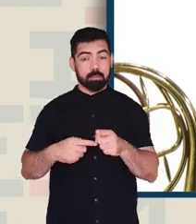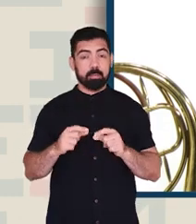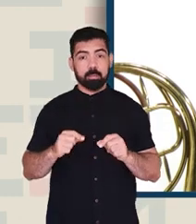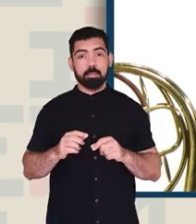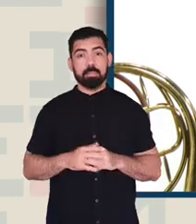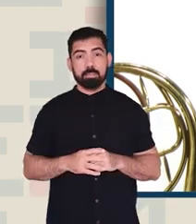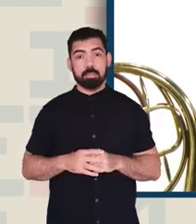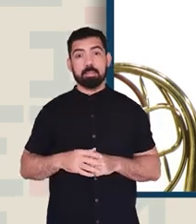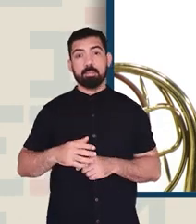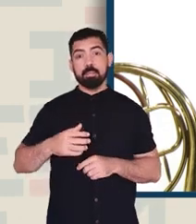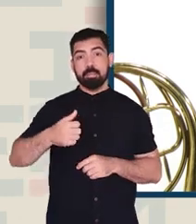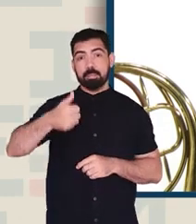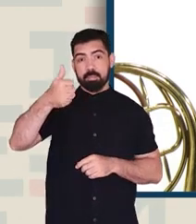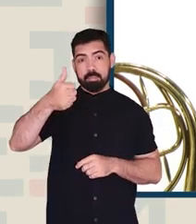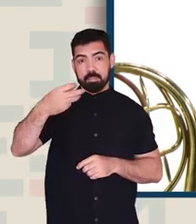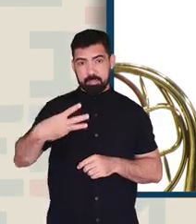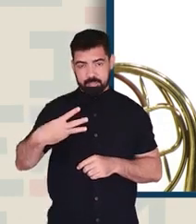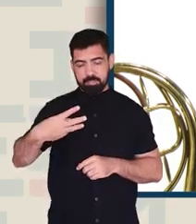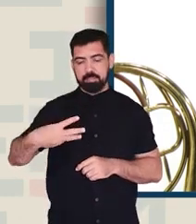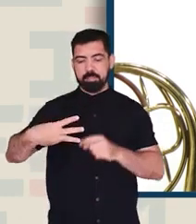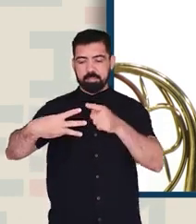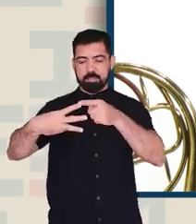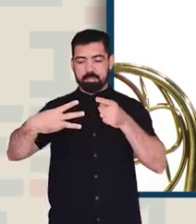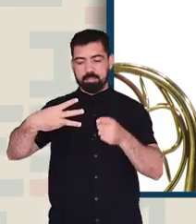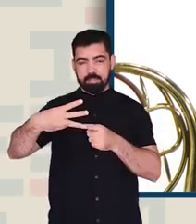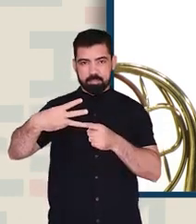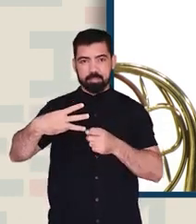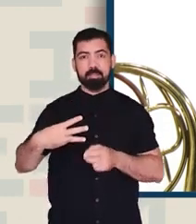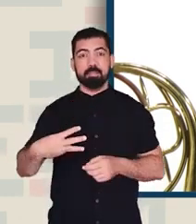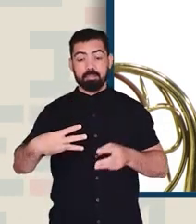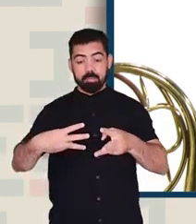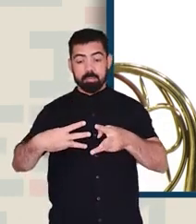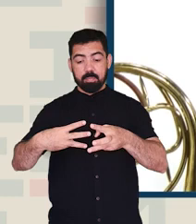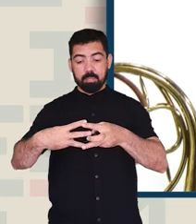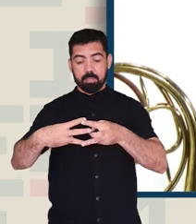Depois, primeiro e terceiro.